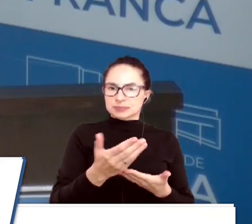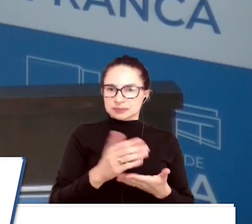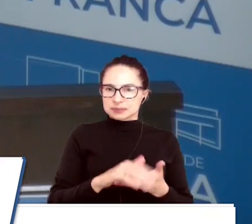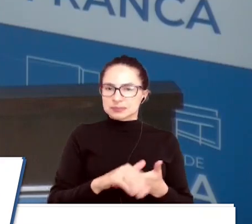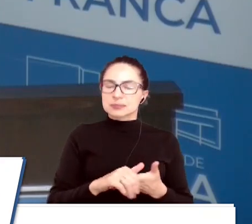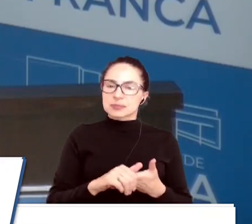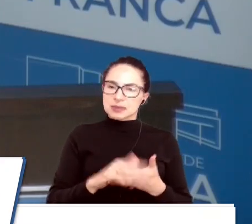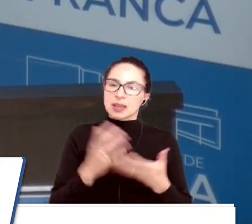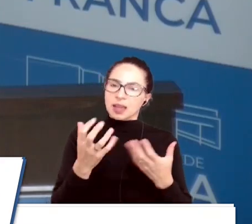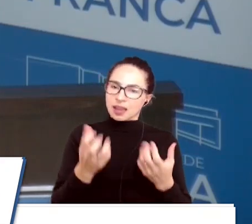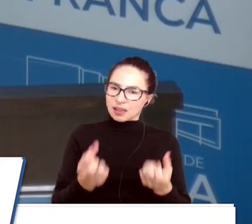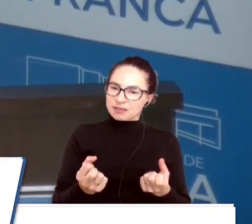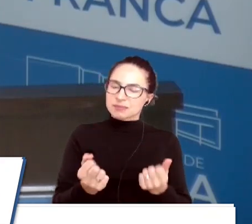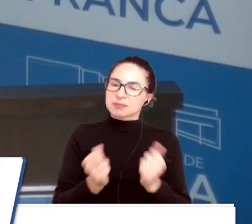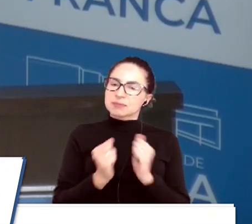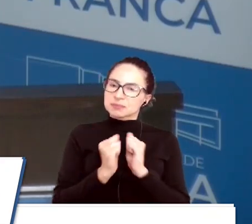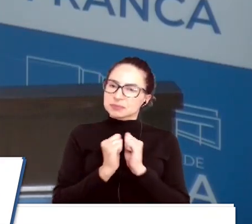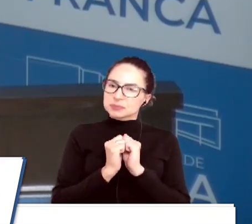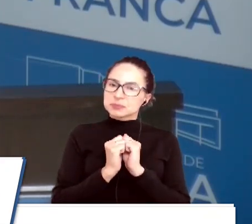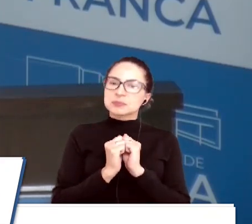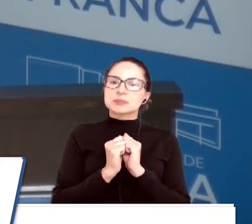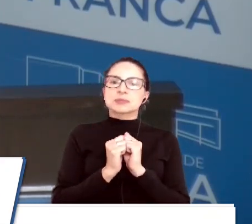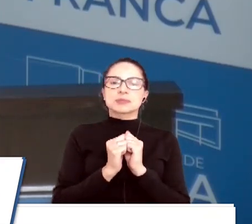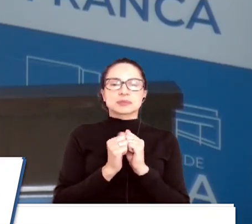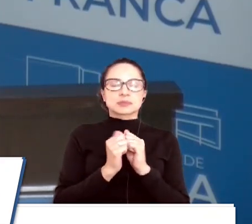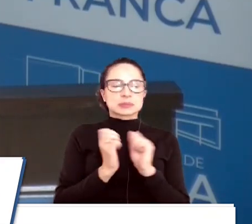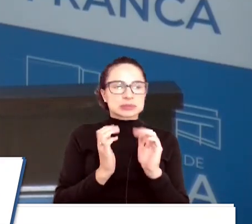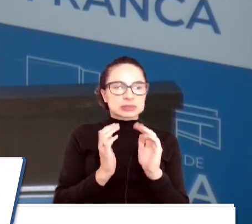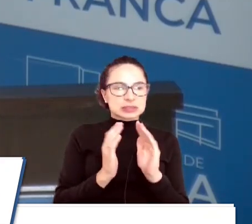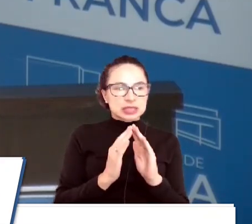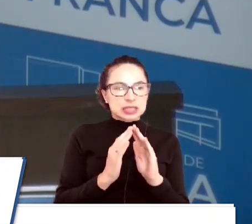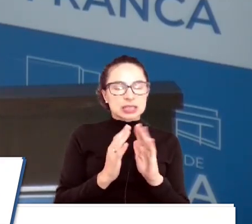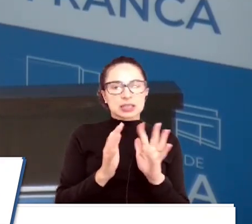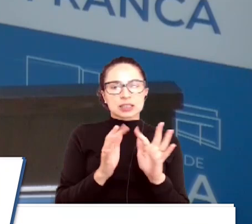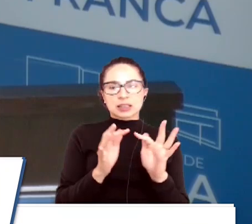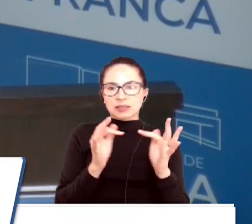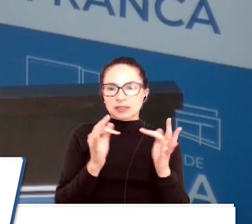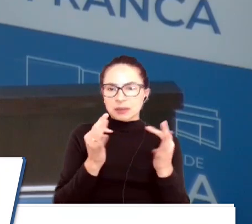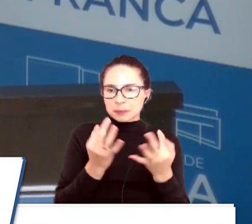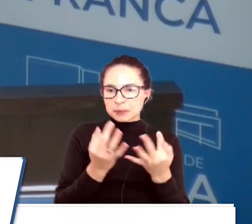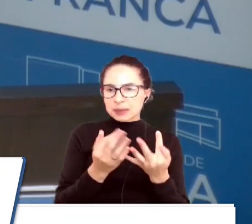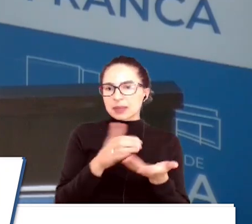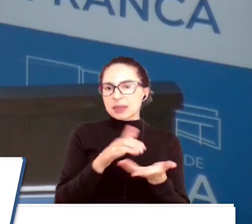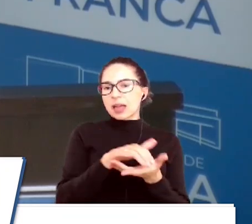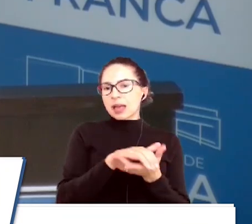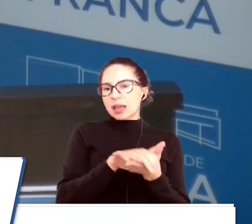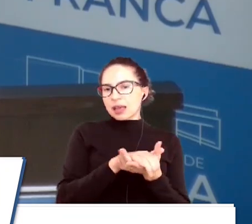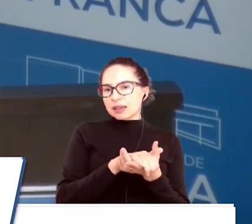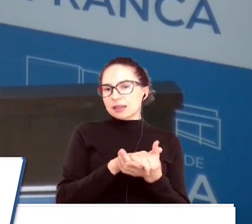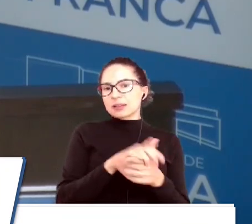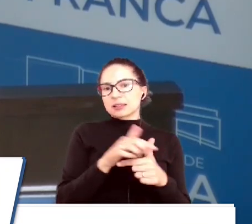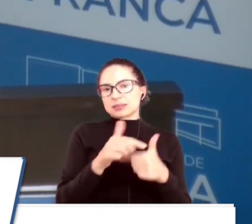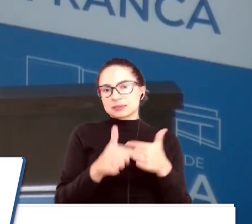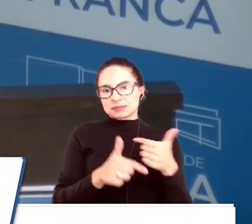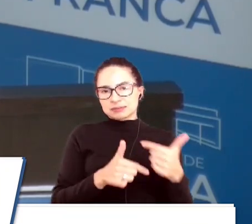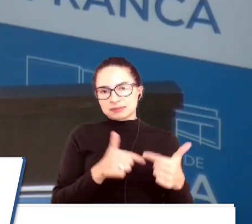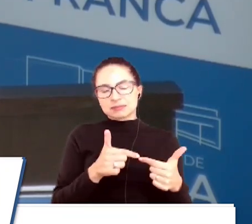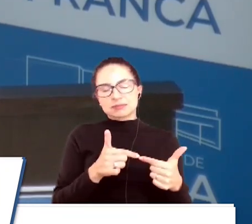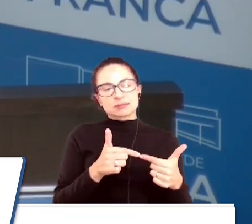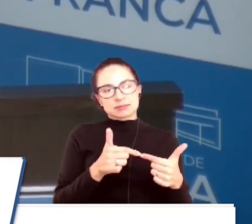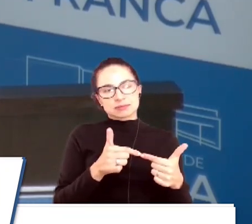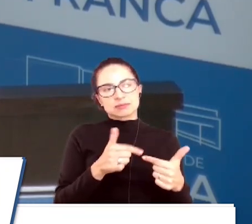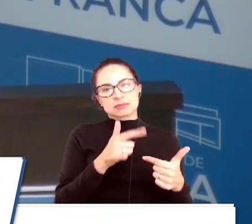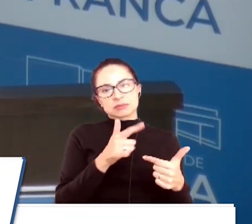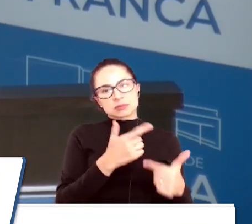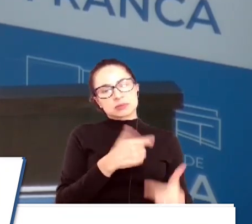Conte comigo, com seu lar, com seu casamento, com seu trabalho. Conte que você tem uma